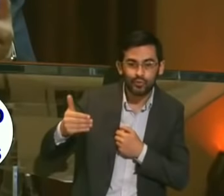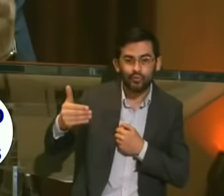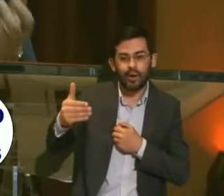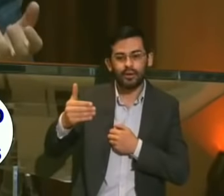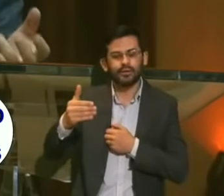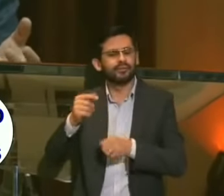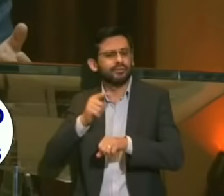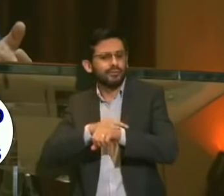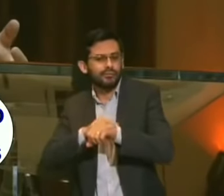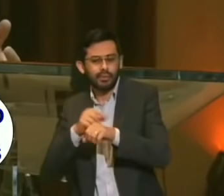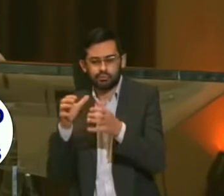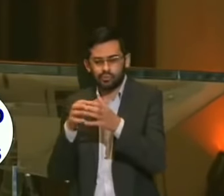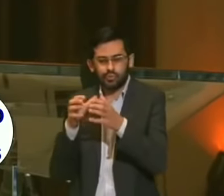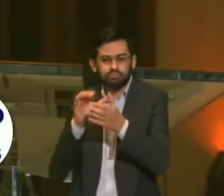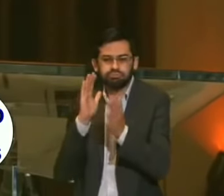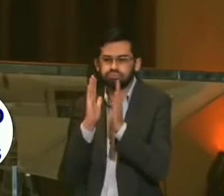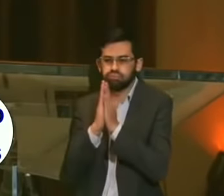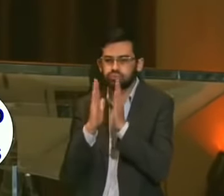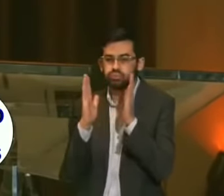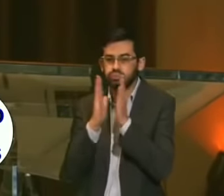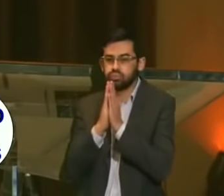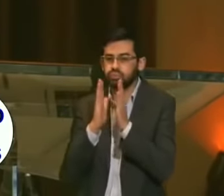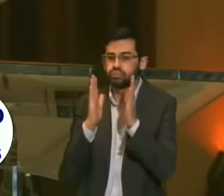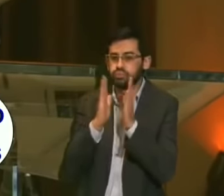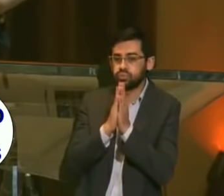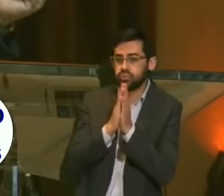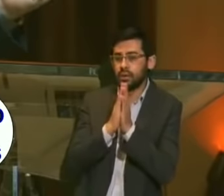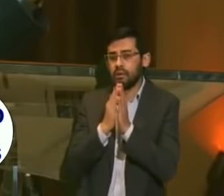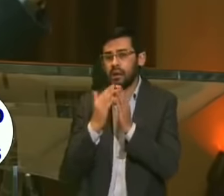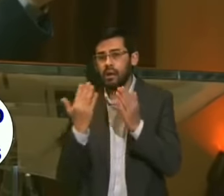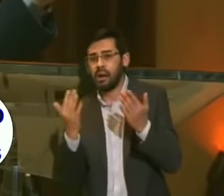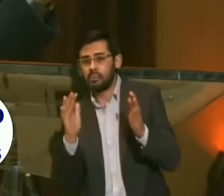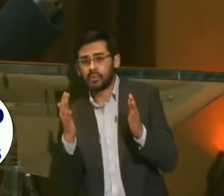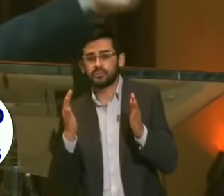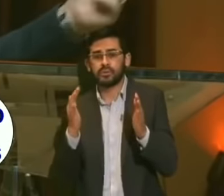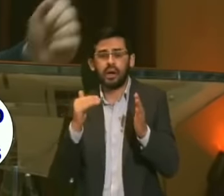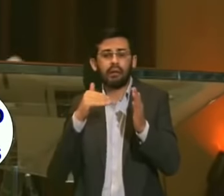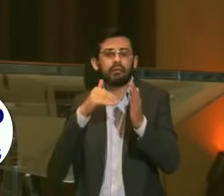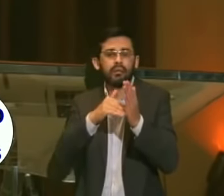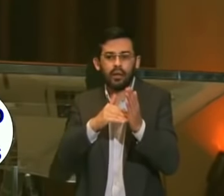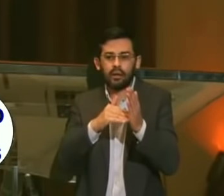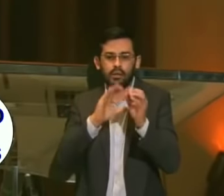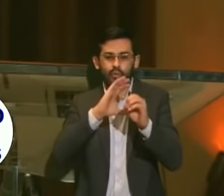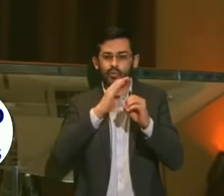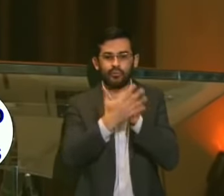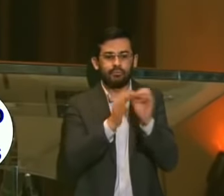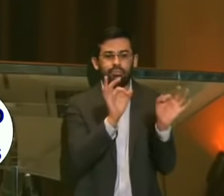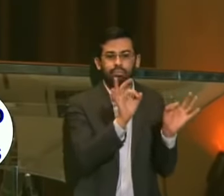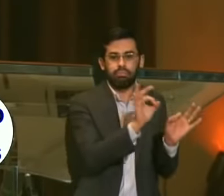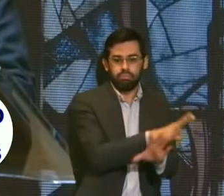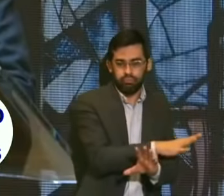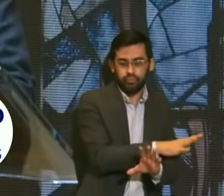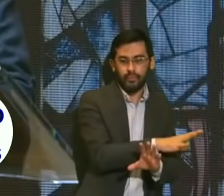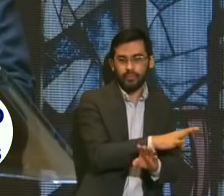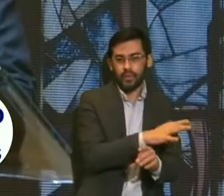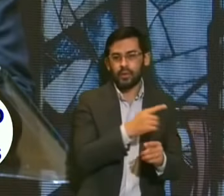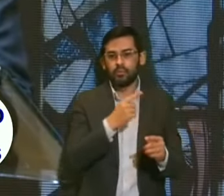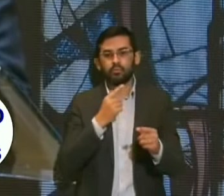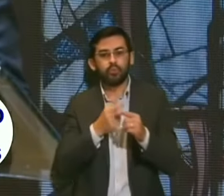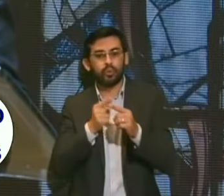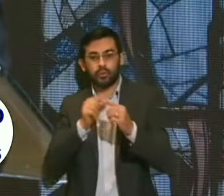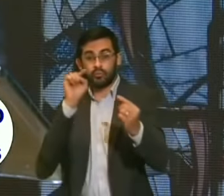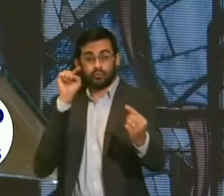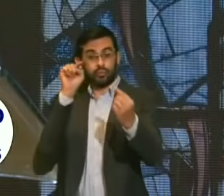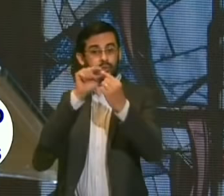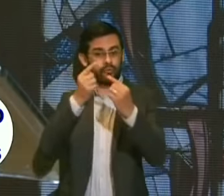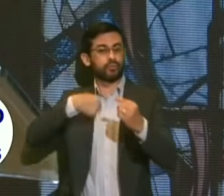nesse processo de intercessão, pelo menos até essa pandemia acabar, tá? Porque a grande motivação